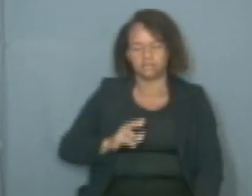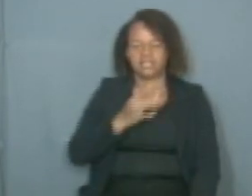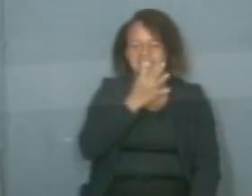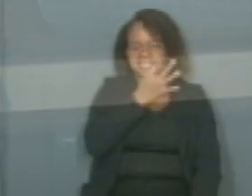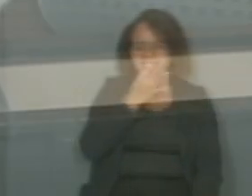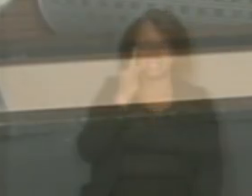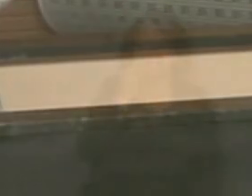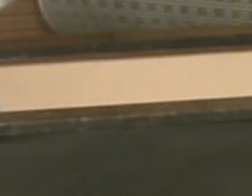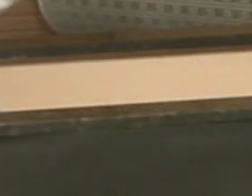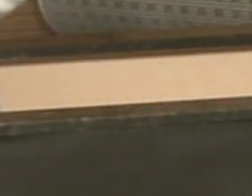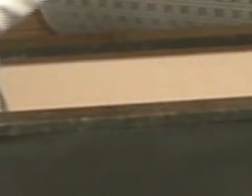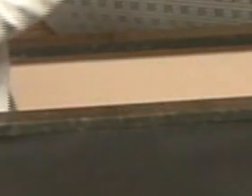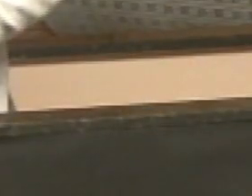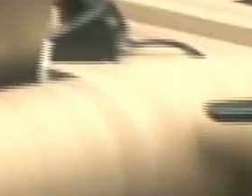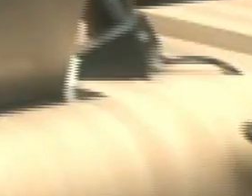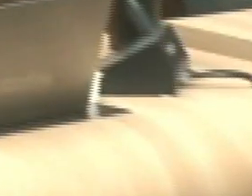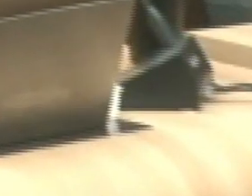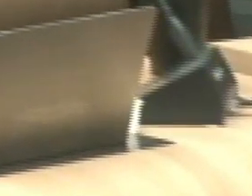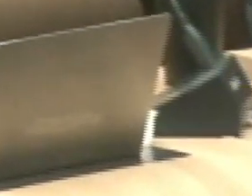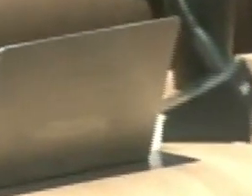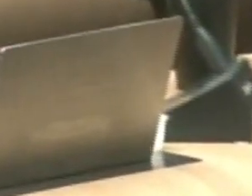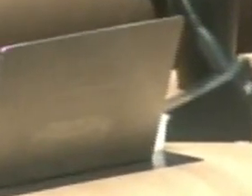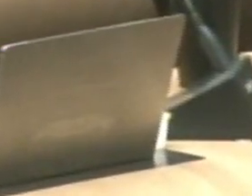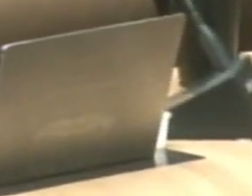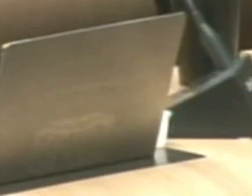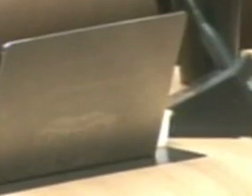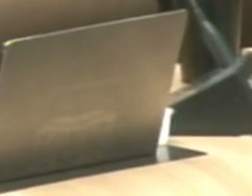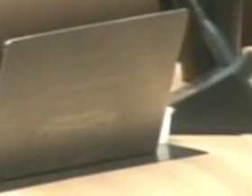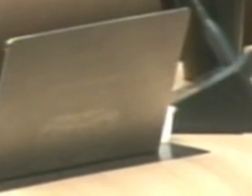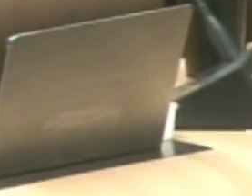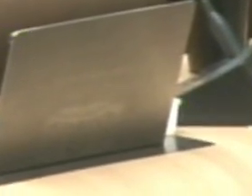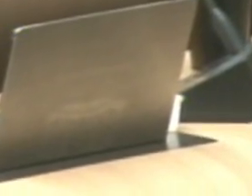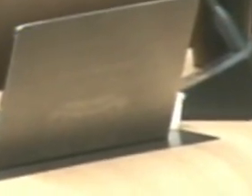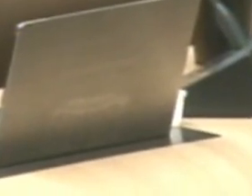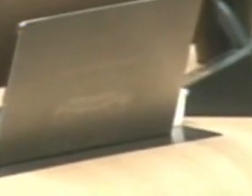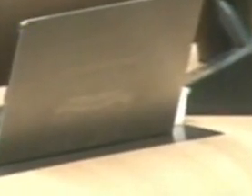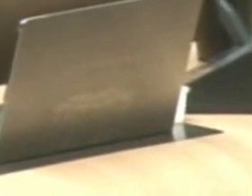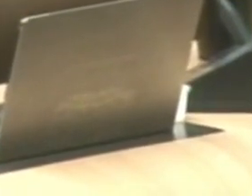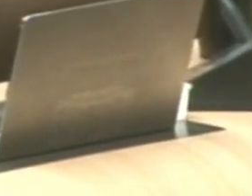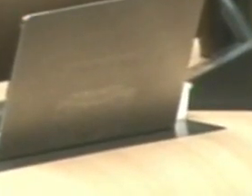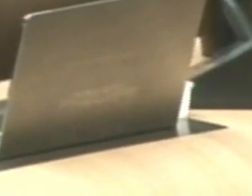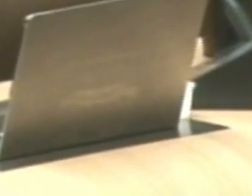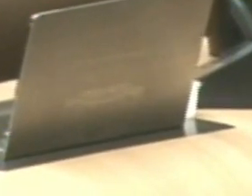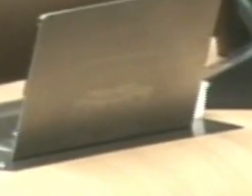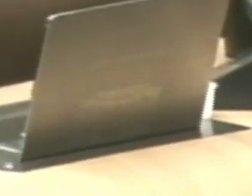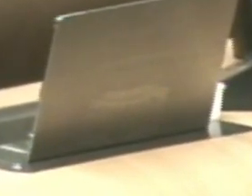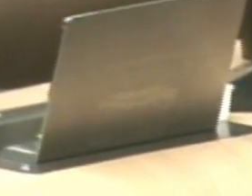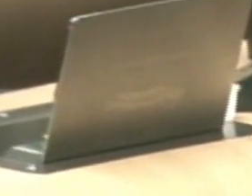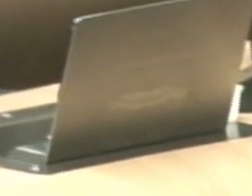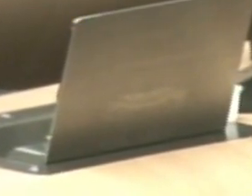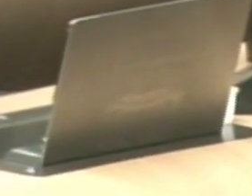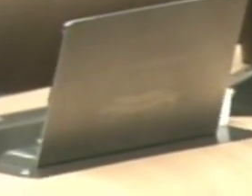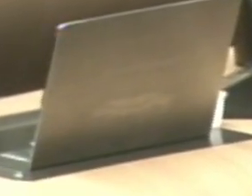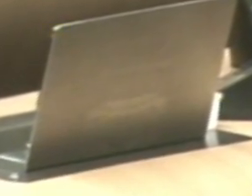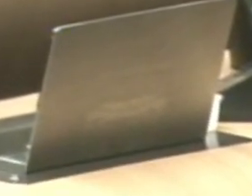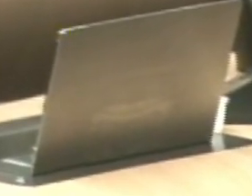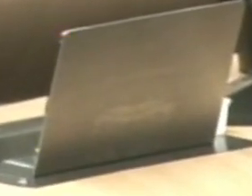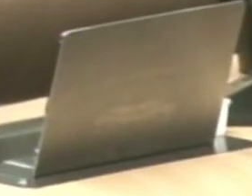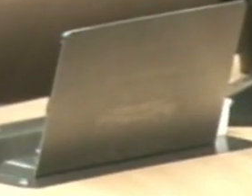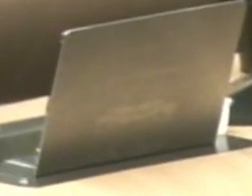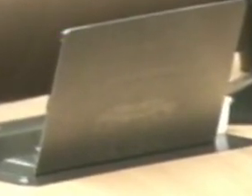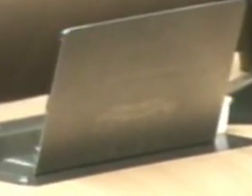Eu serei breve, vereador Eduardo Moura. Tive o cuidado ali de contabilizar a quantidade de requerimentos que estão sendo